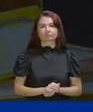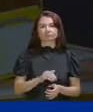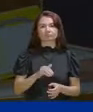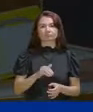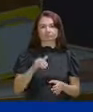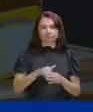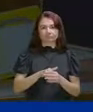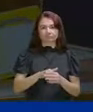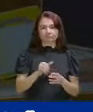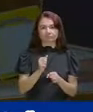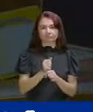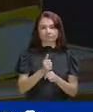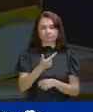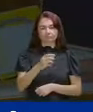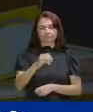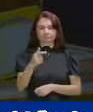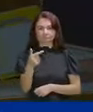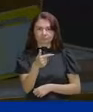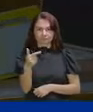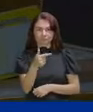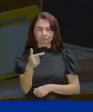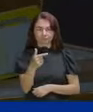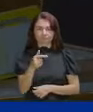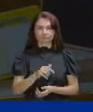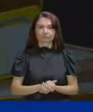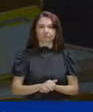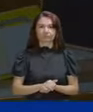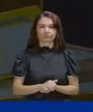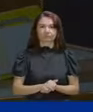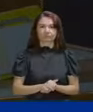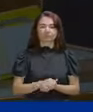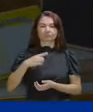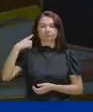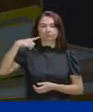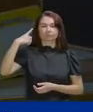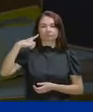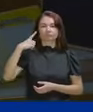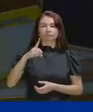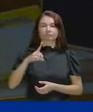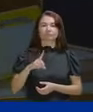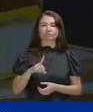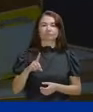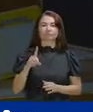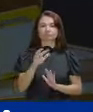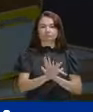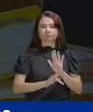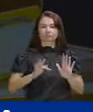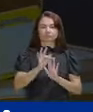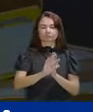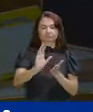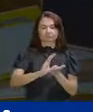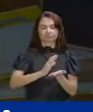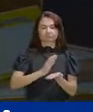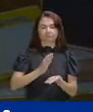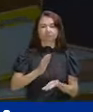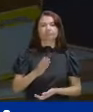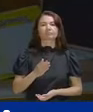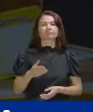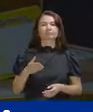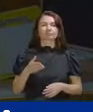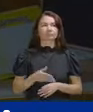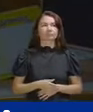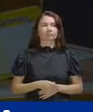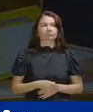campanha nas eleições de 2022 para o cargo de deputada federal. As contas foram aprovadas com